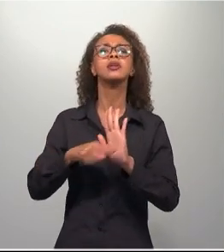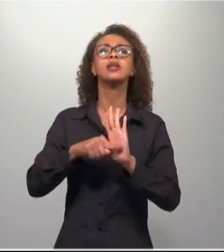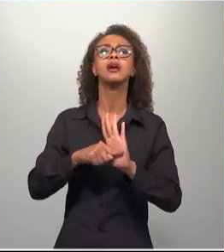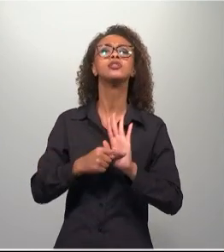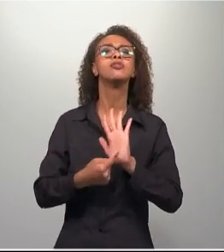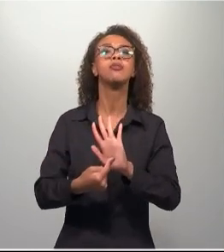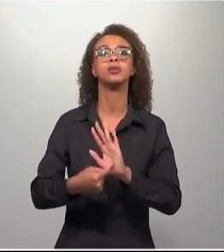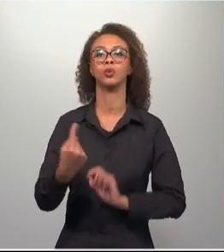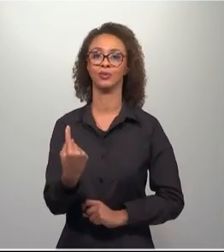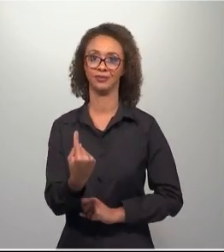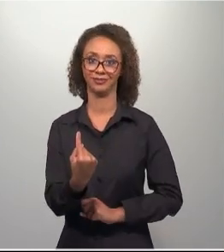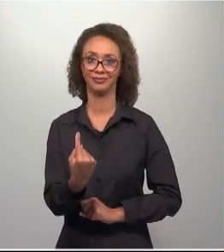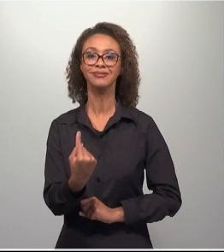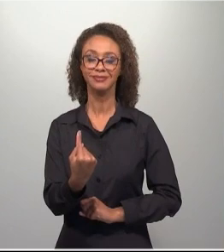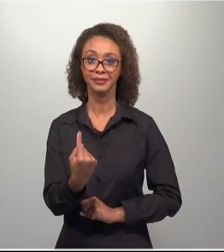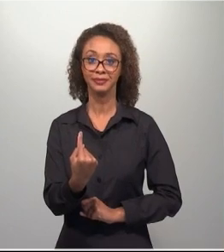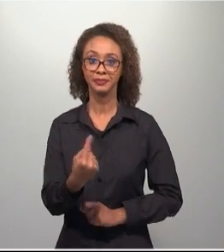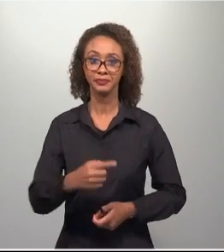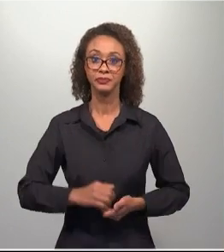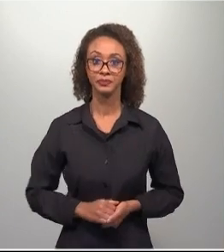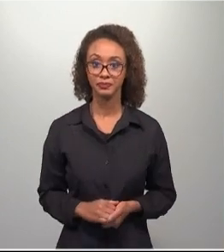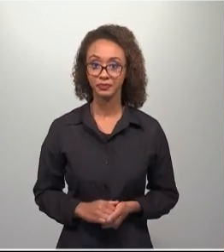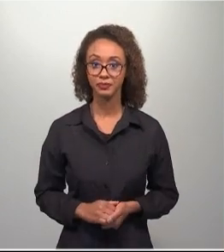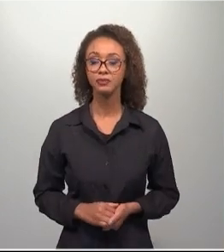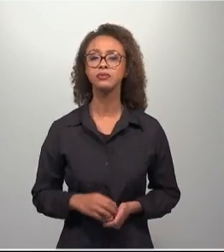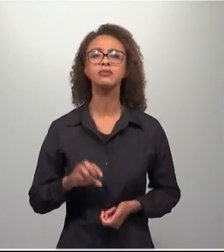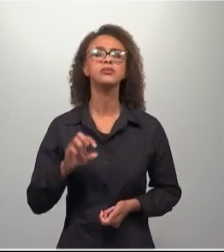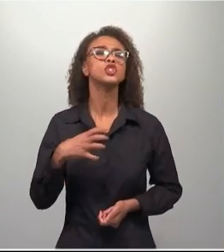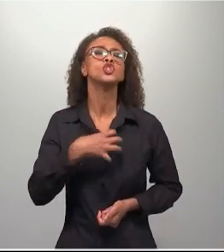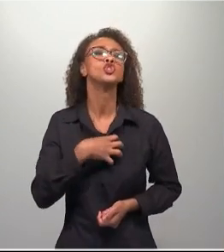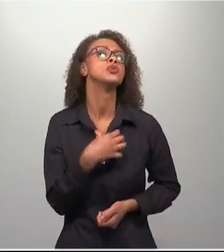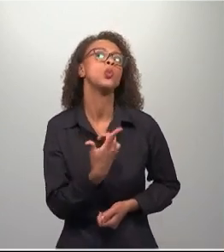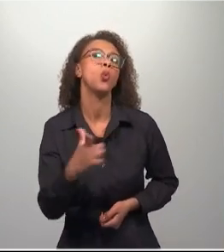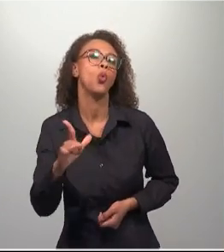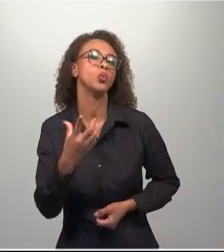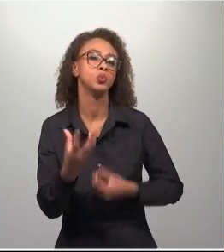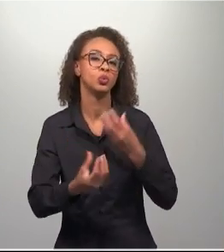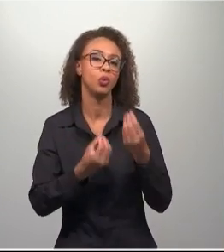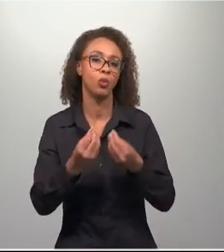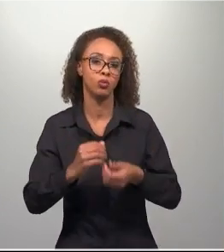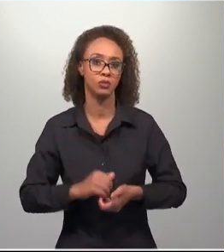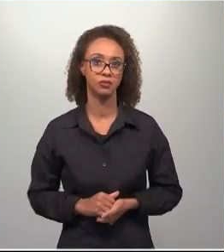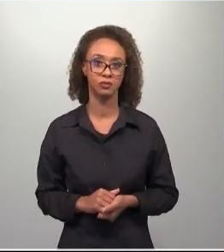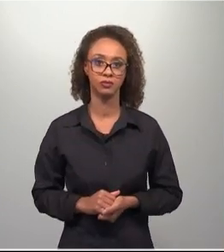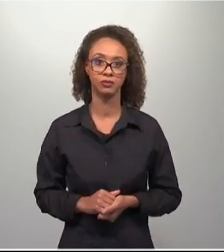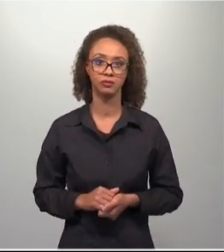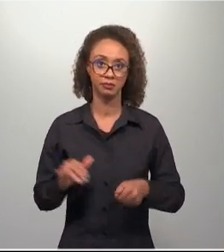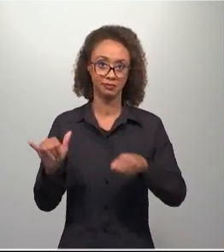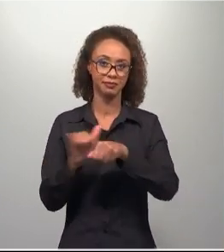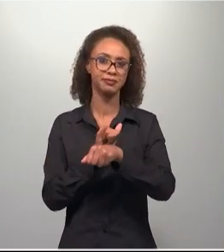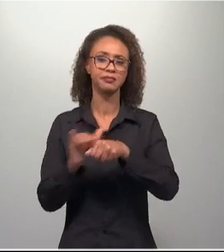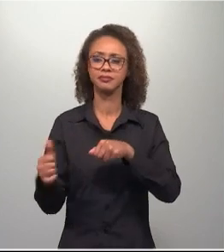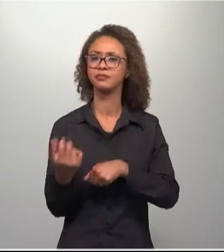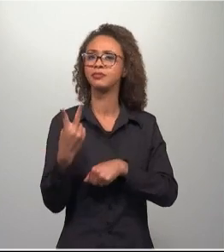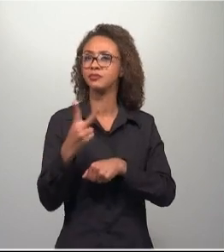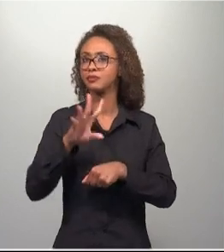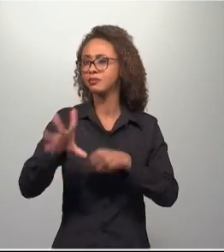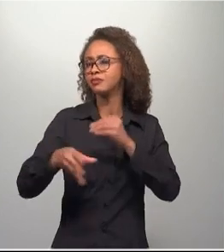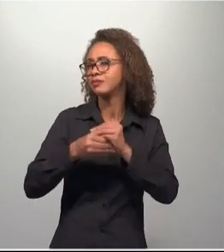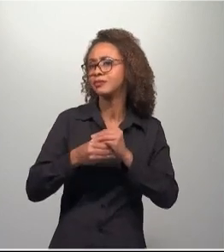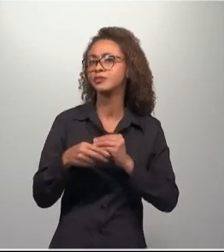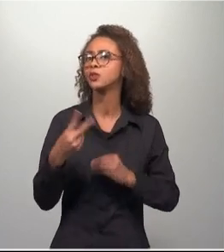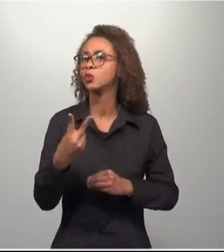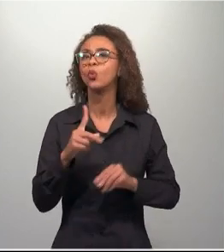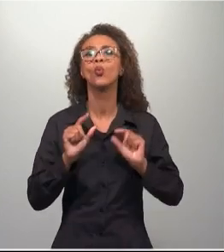tiver uma outra uma outra representação complemento 2 que é o complemento 2